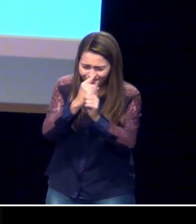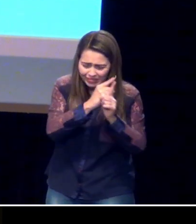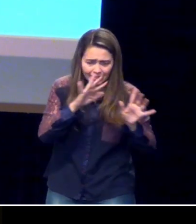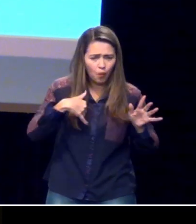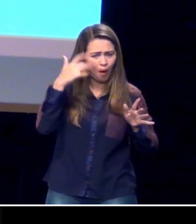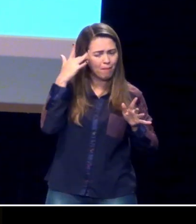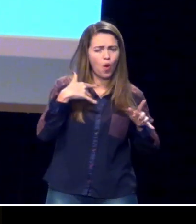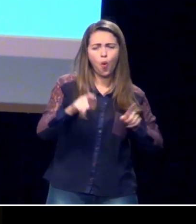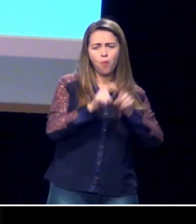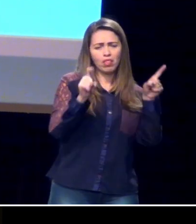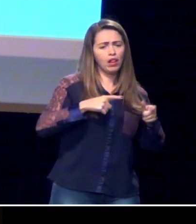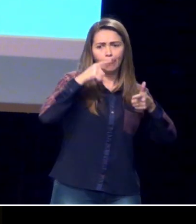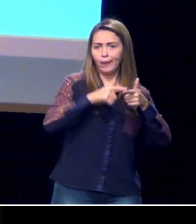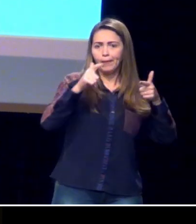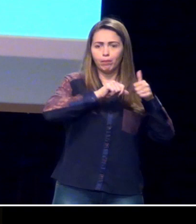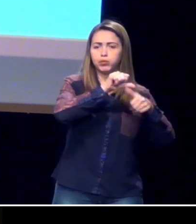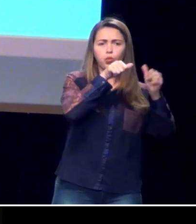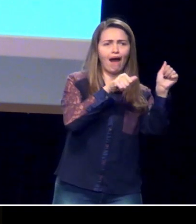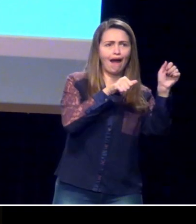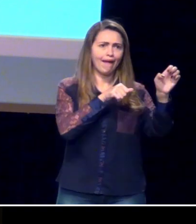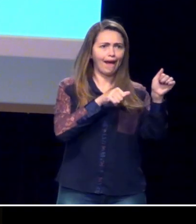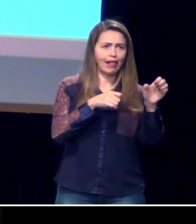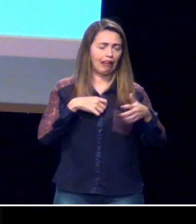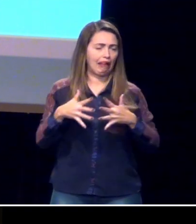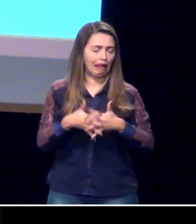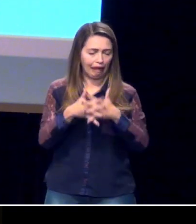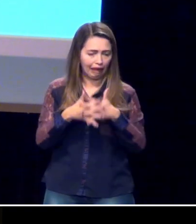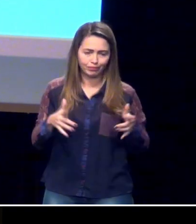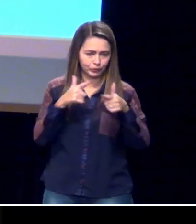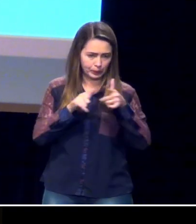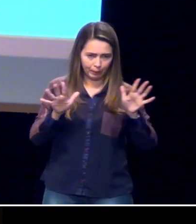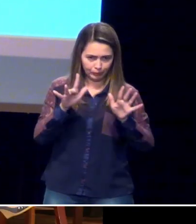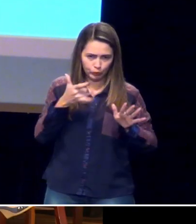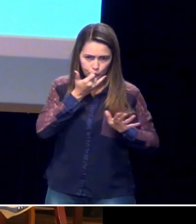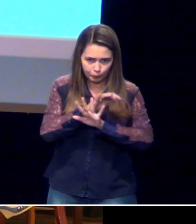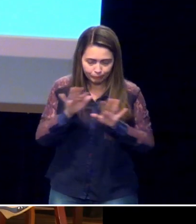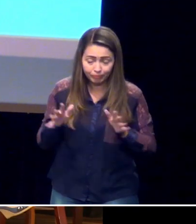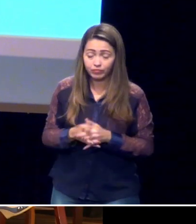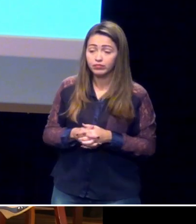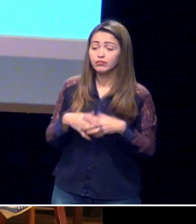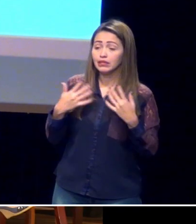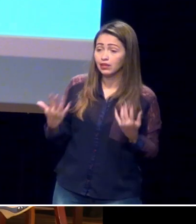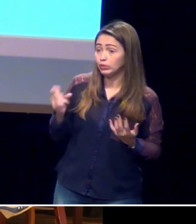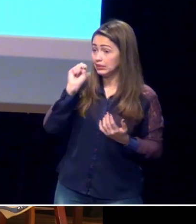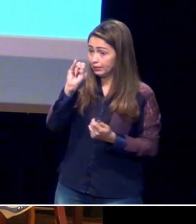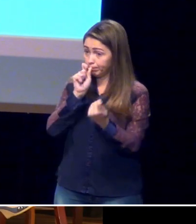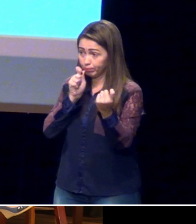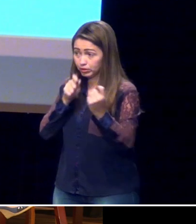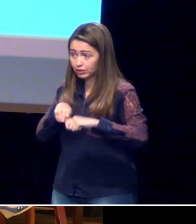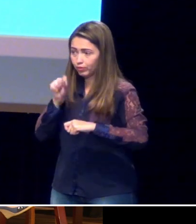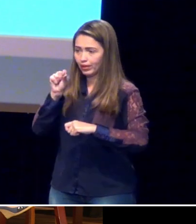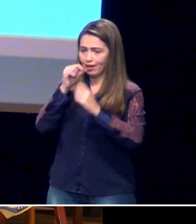sei, meu computador ontem resolveu brincar 1h comigo, não dava, né? E se é possível, então, a partir